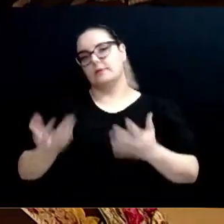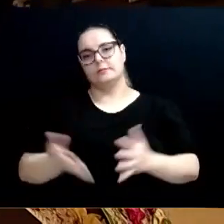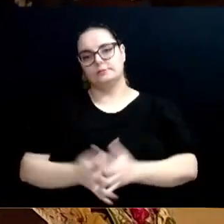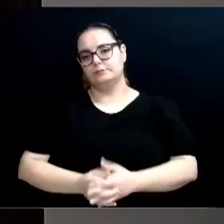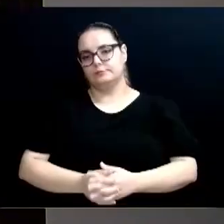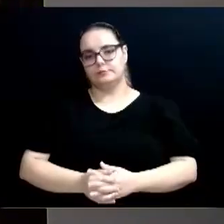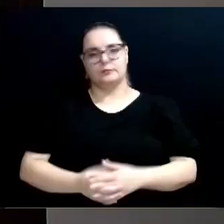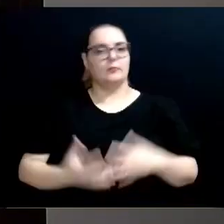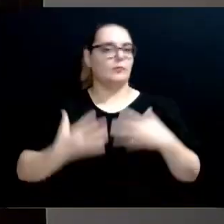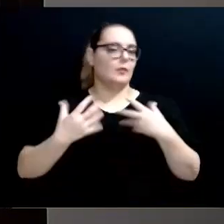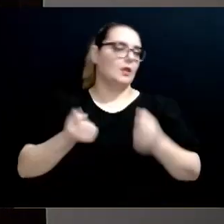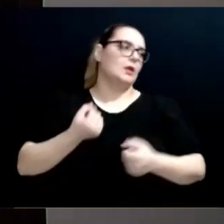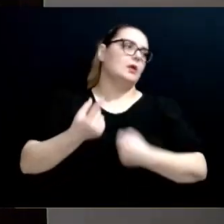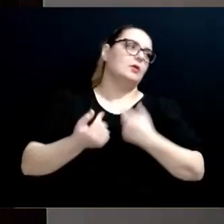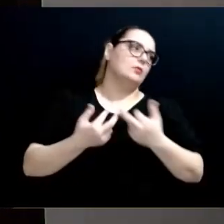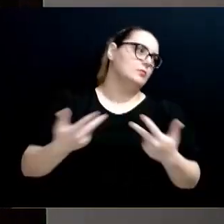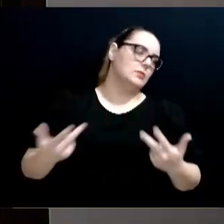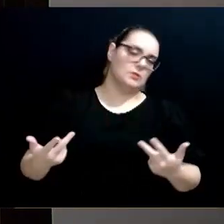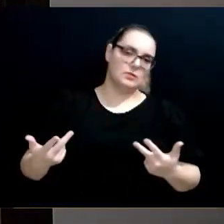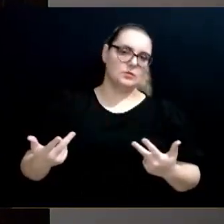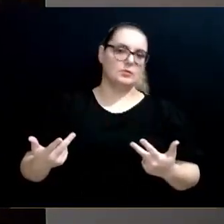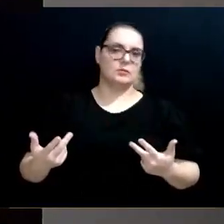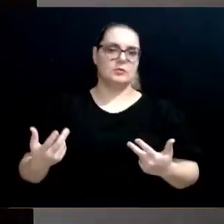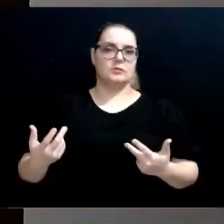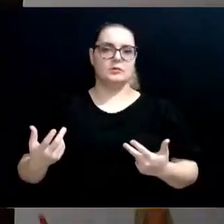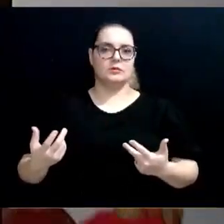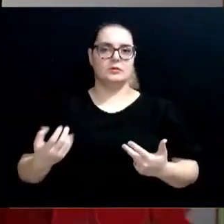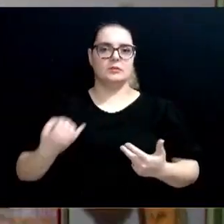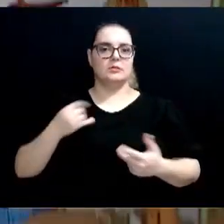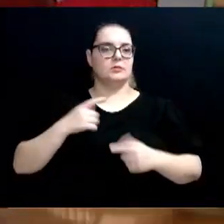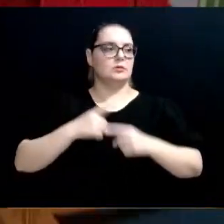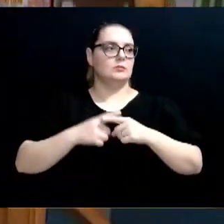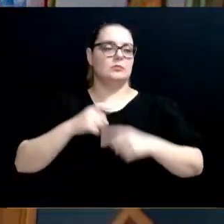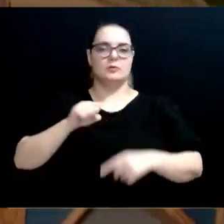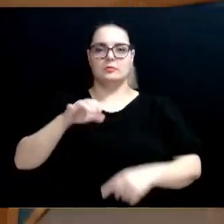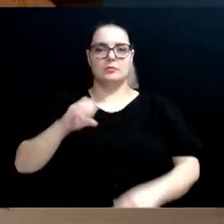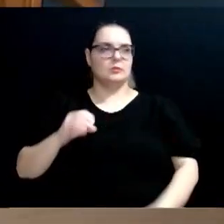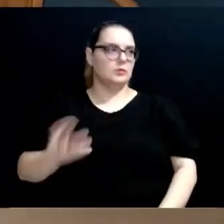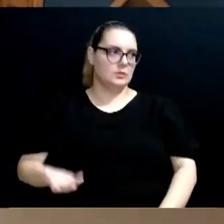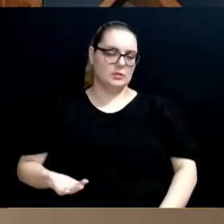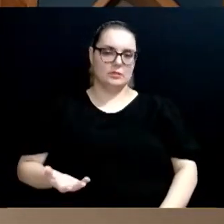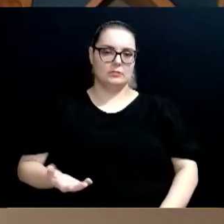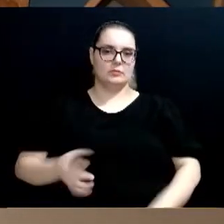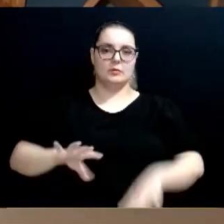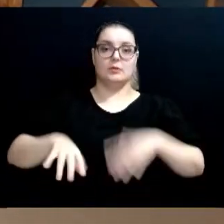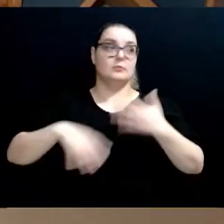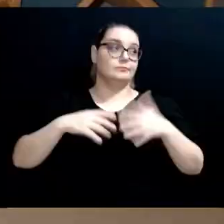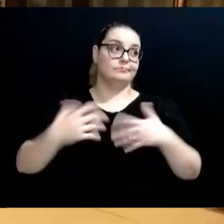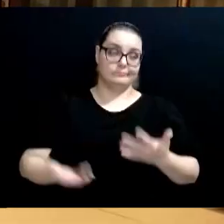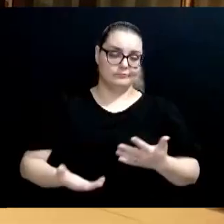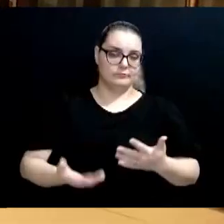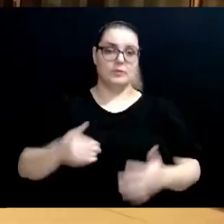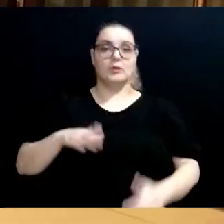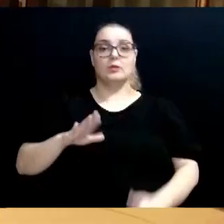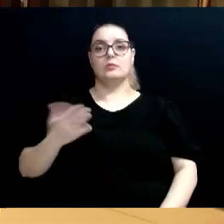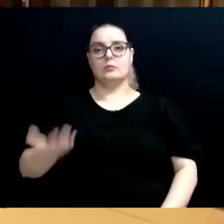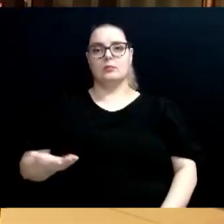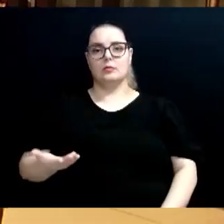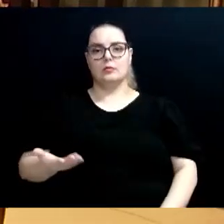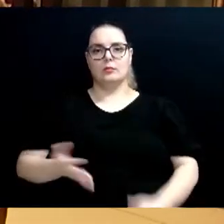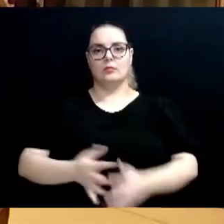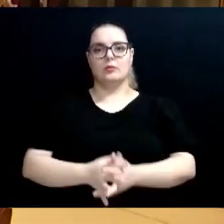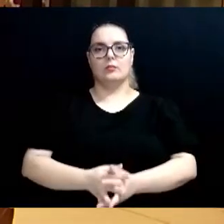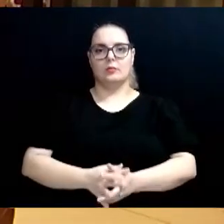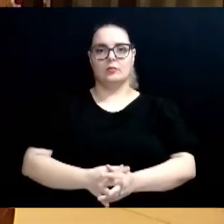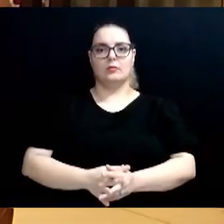gente tem que falar para todo mundo. Sim. Então, não dá para a gente aceitar algumas coisas que,